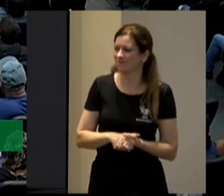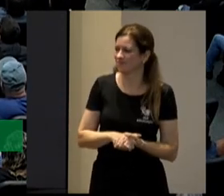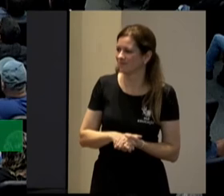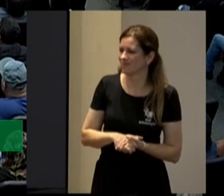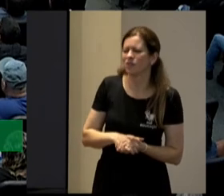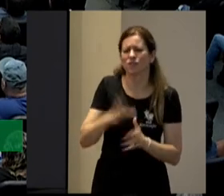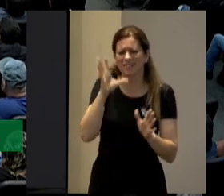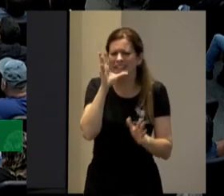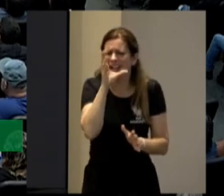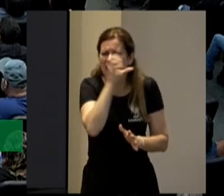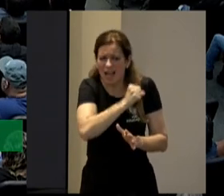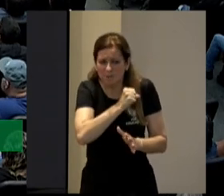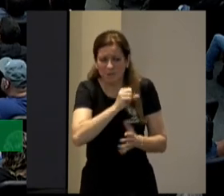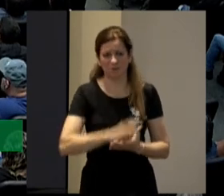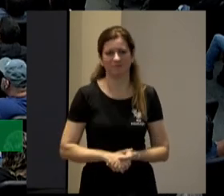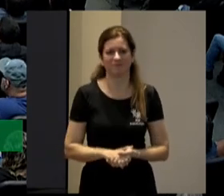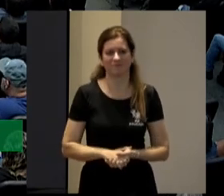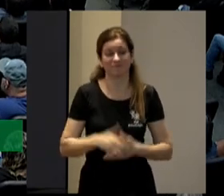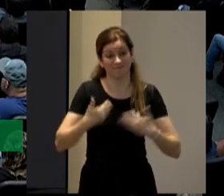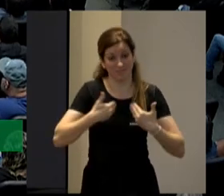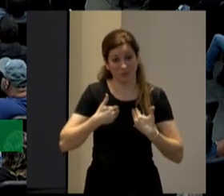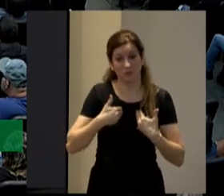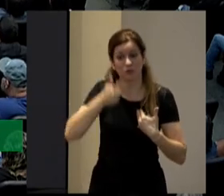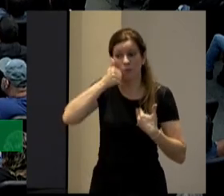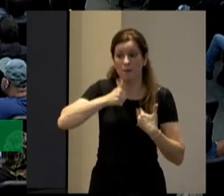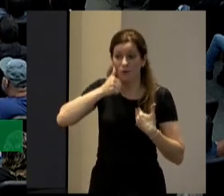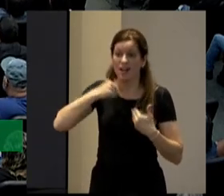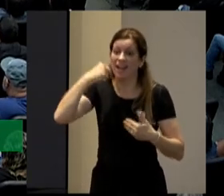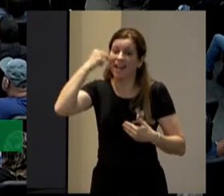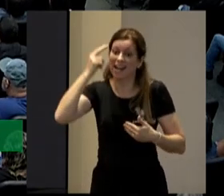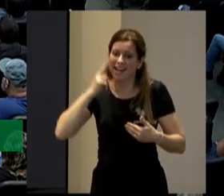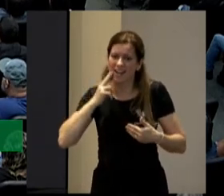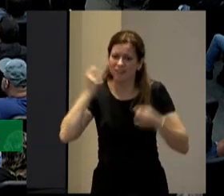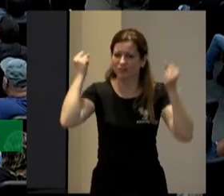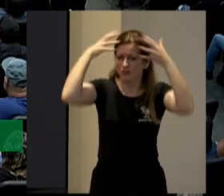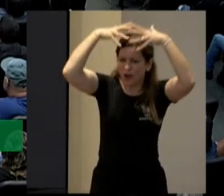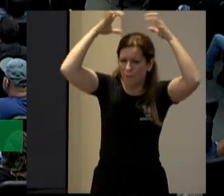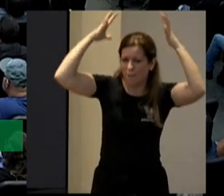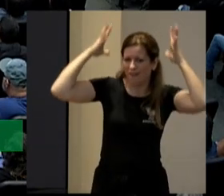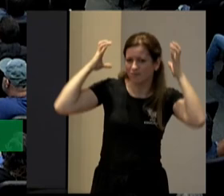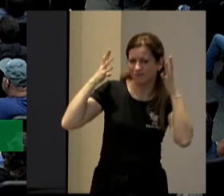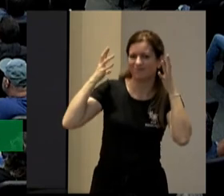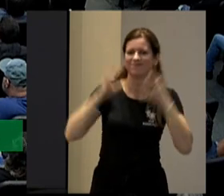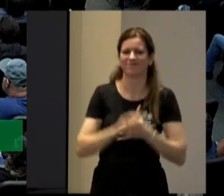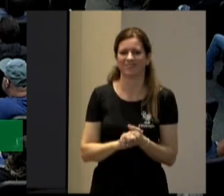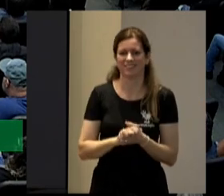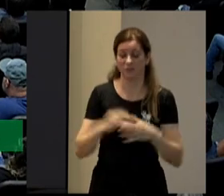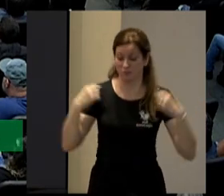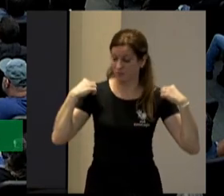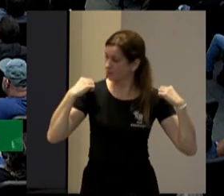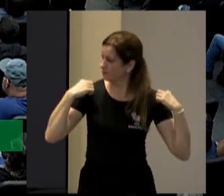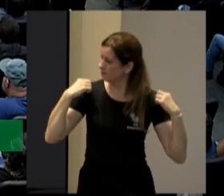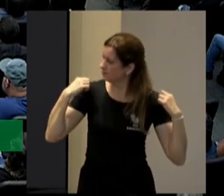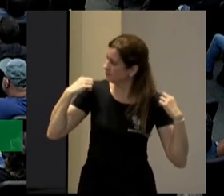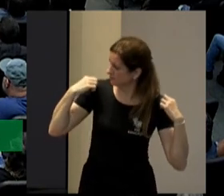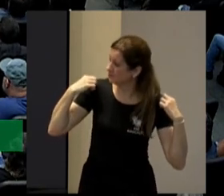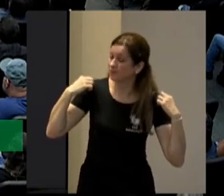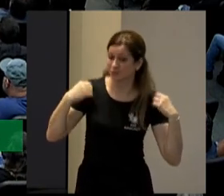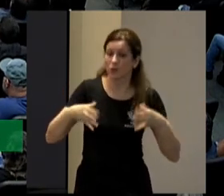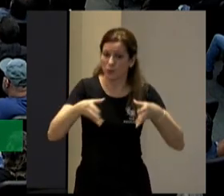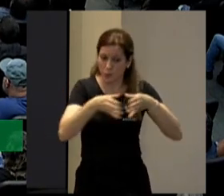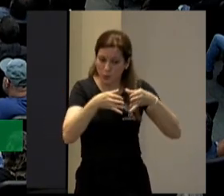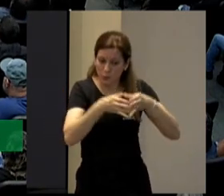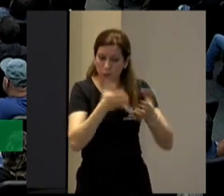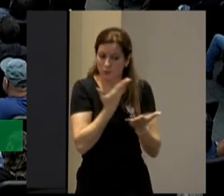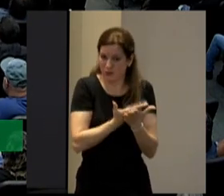Prometo que vou ser rápida. Eu sou uma mulher negra de cabelo black, eu estou usando a camisa do grupo